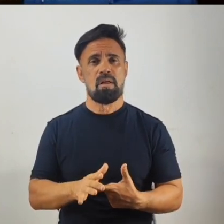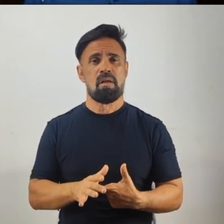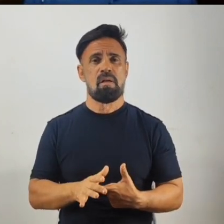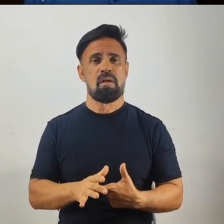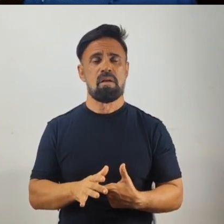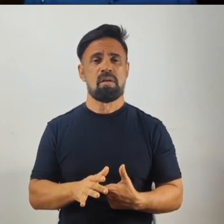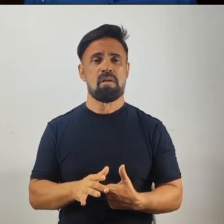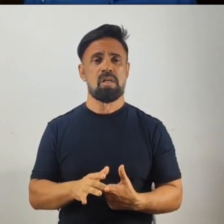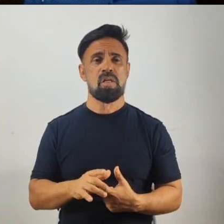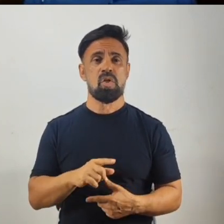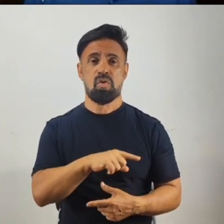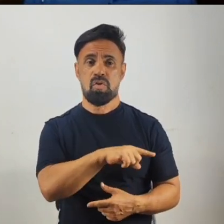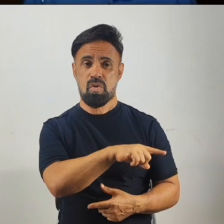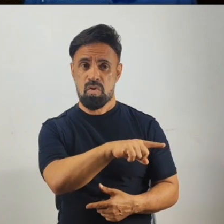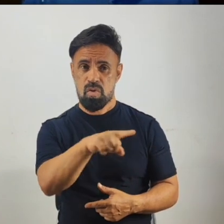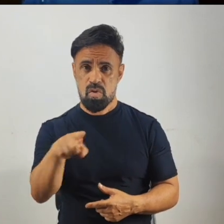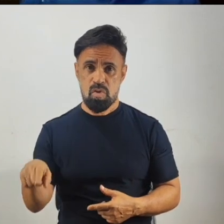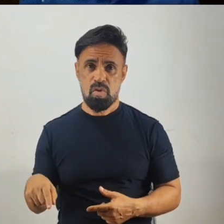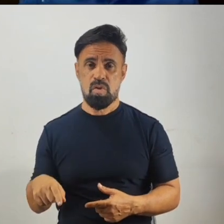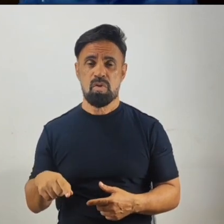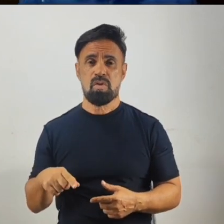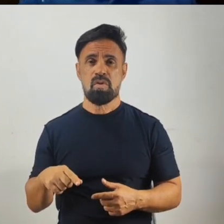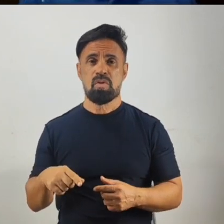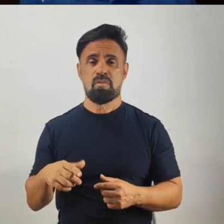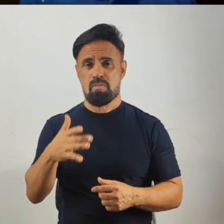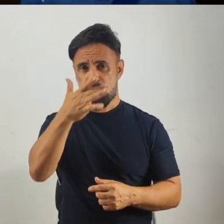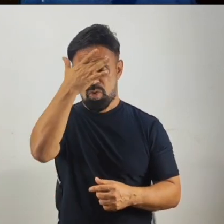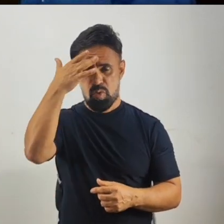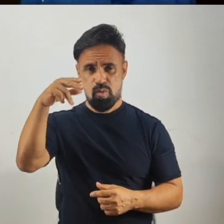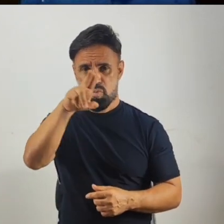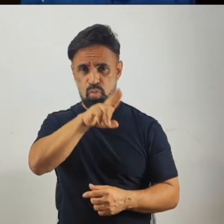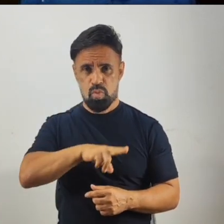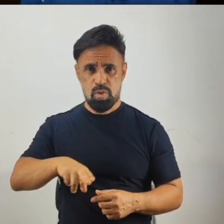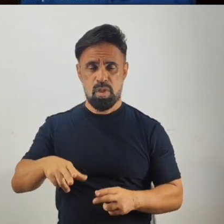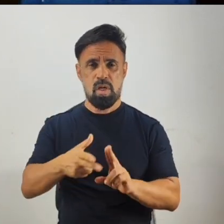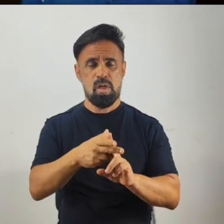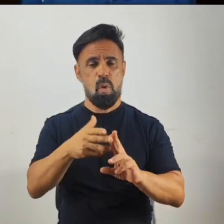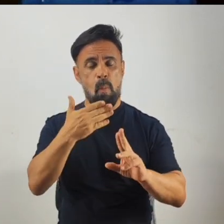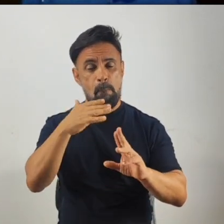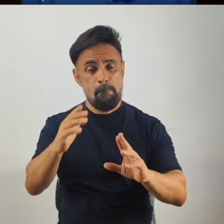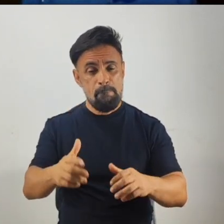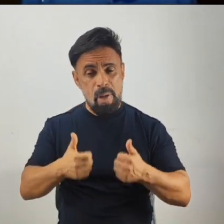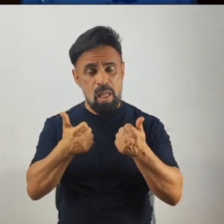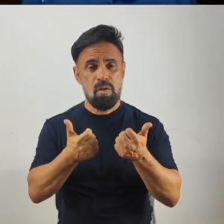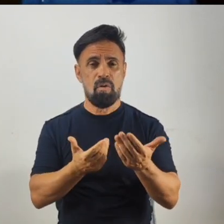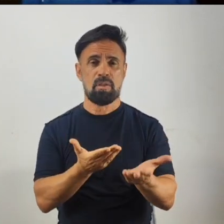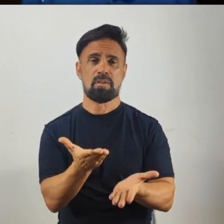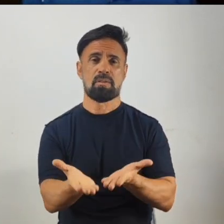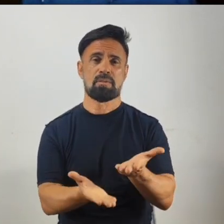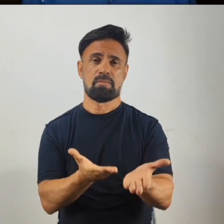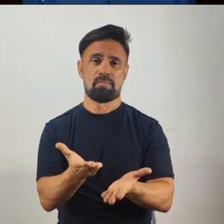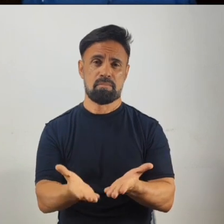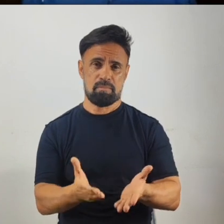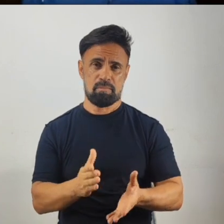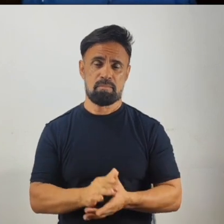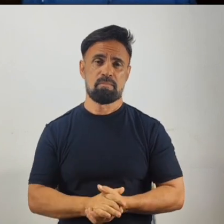apresentar para os nossos usuários o melhor tratamento